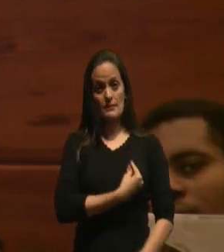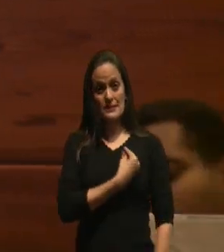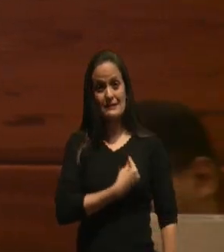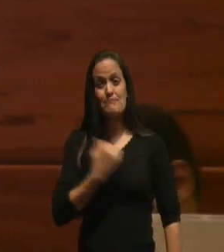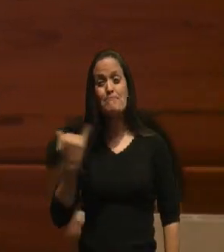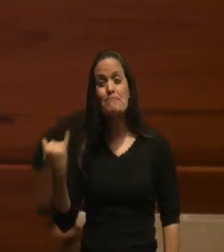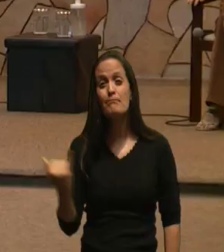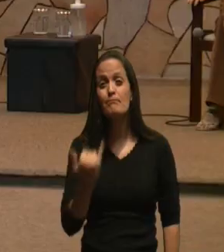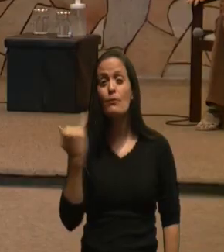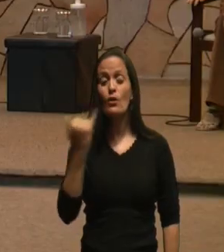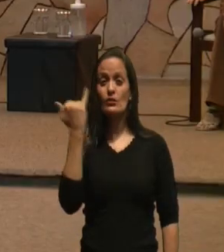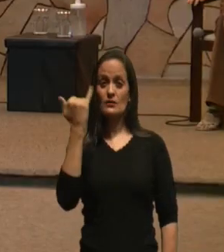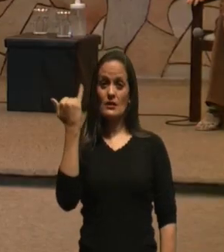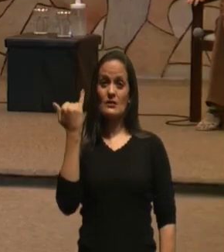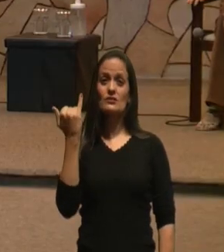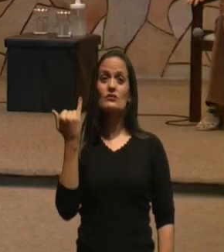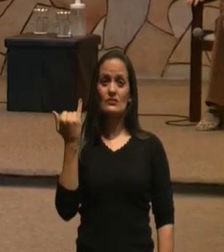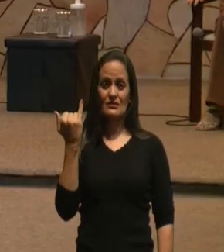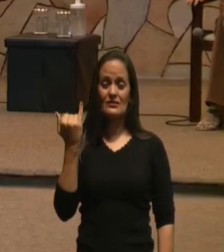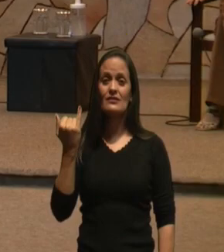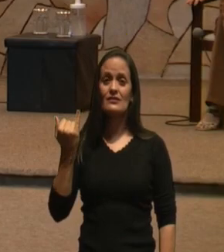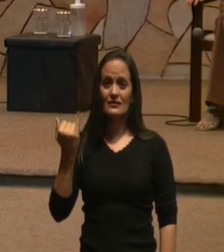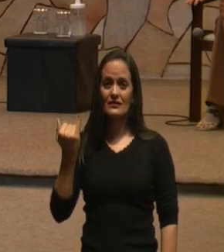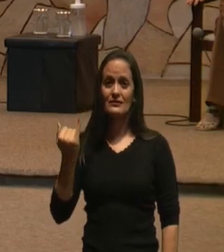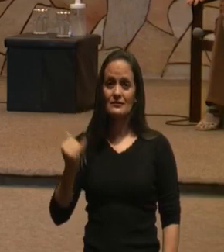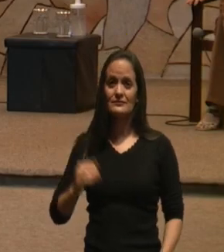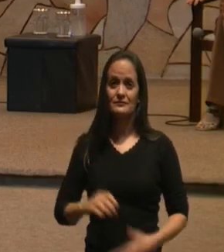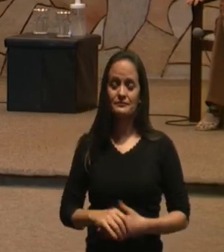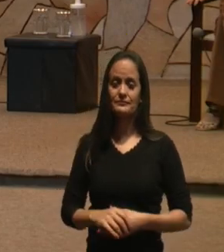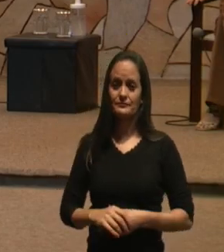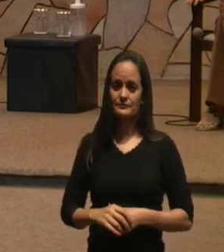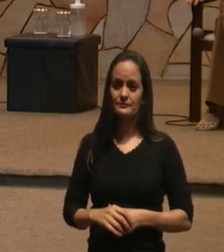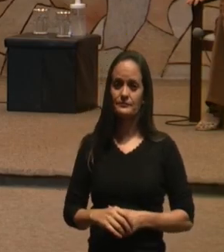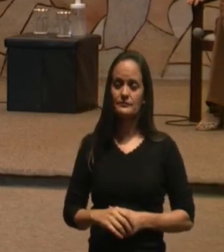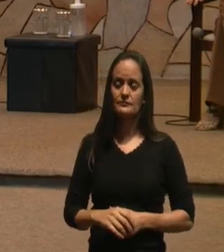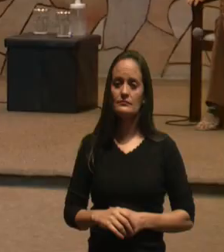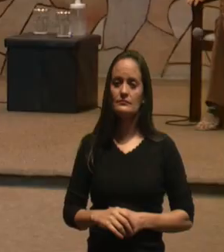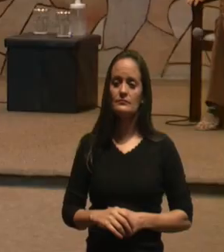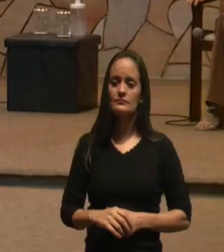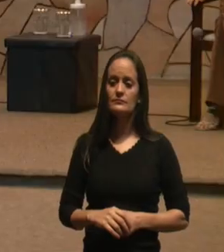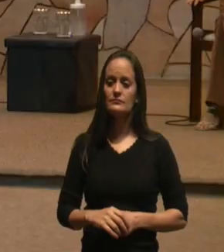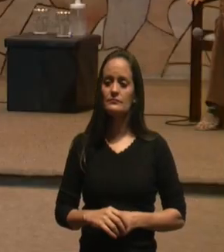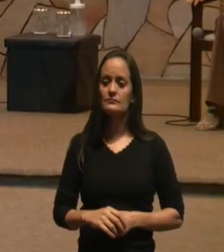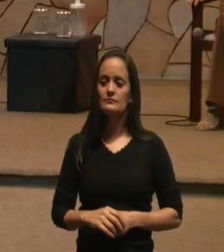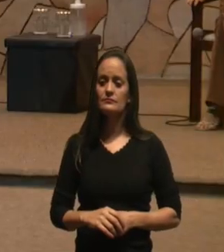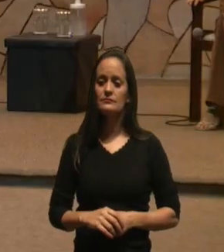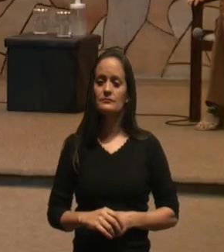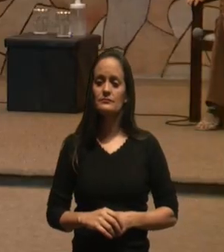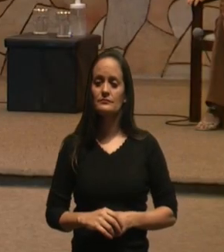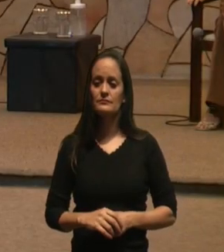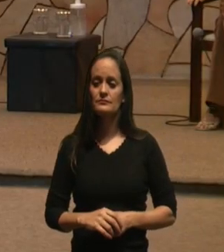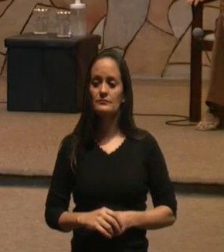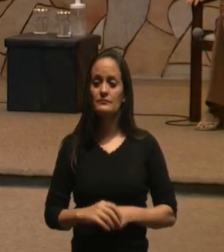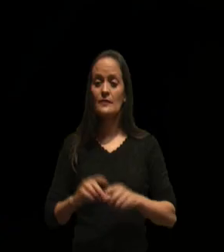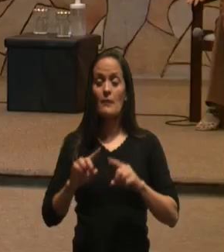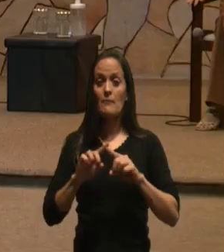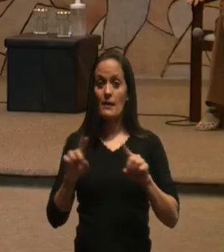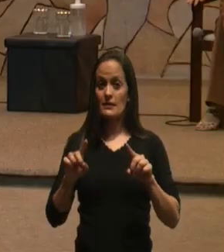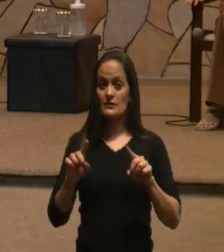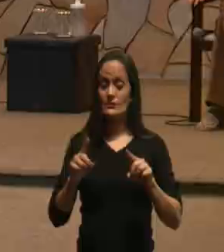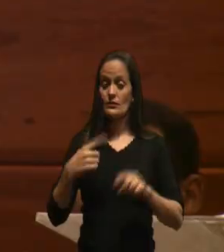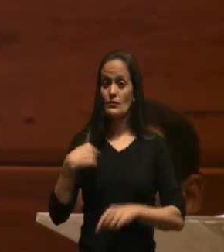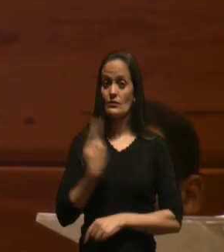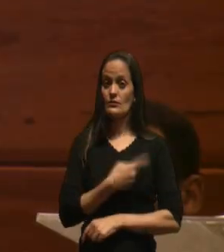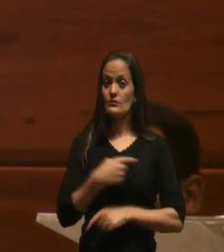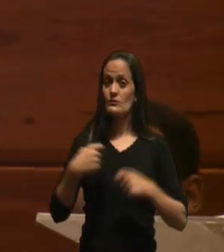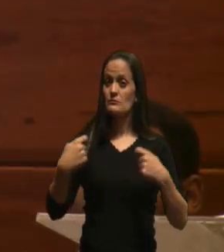preciosa. A nossa presença deve fazer diferença no ambiente onde nós estamos. Mas nos lembrando sempre que